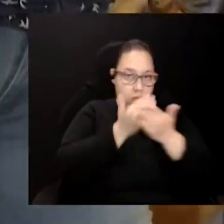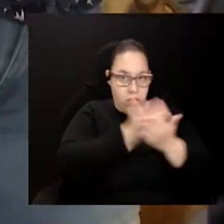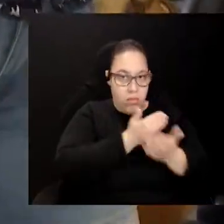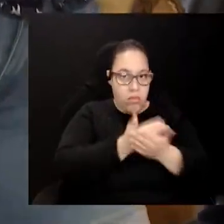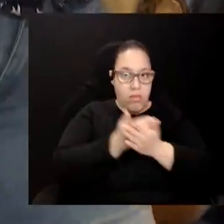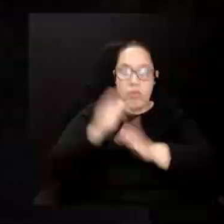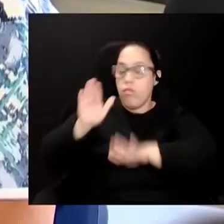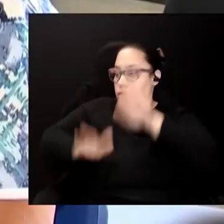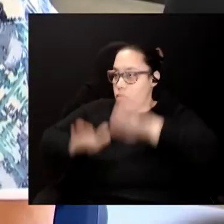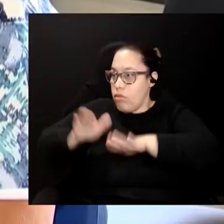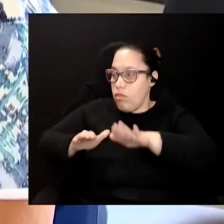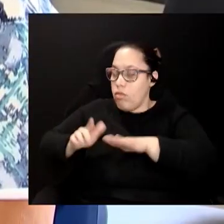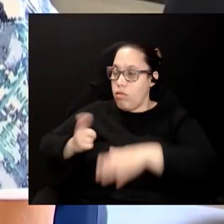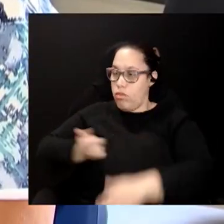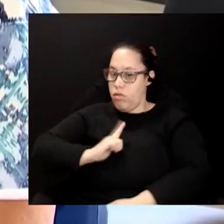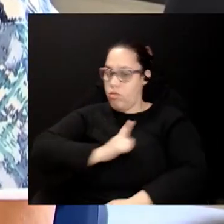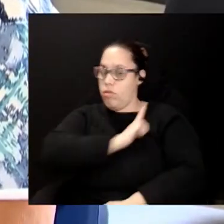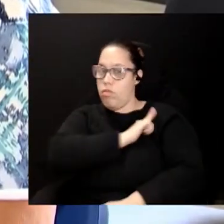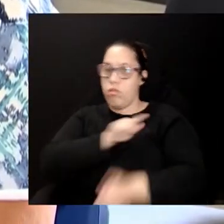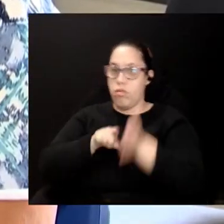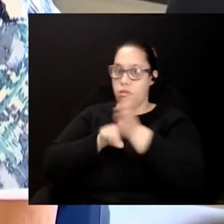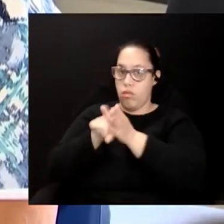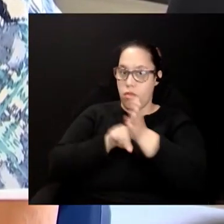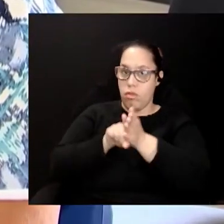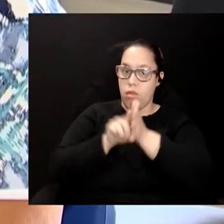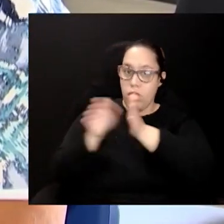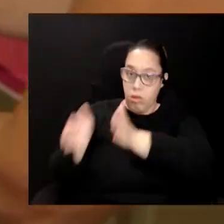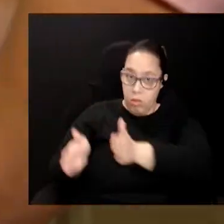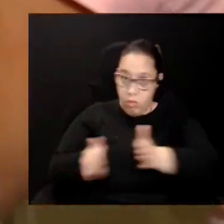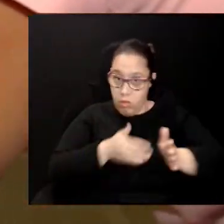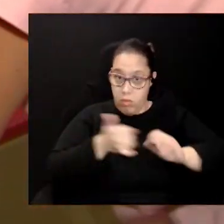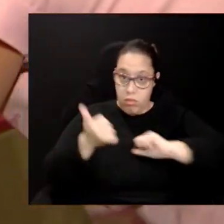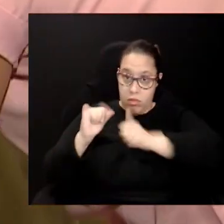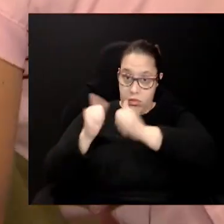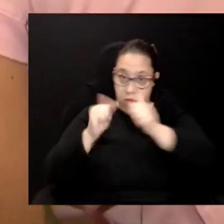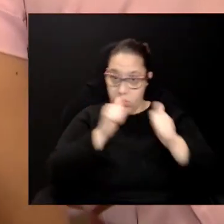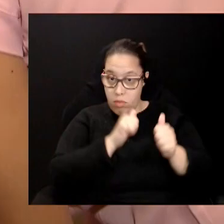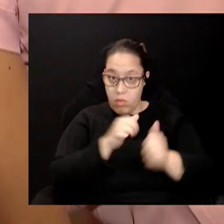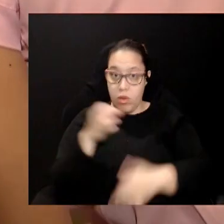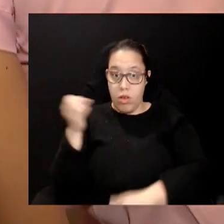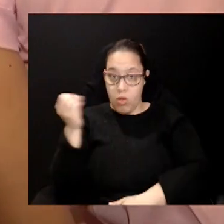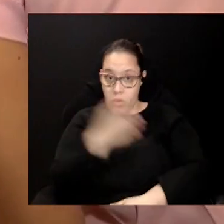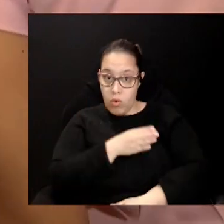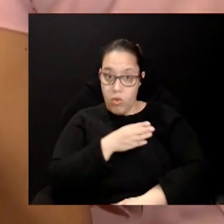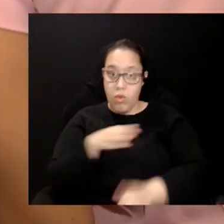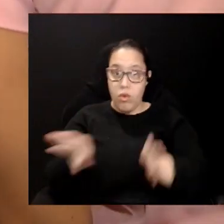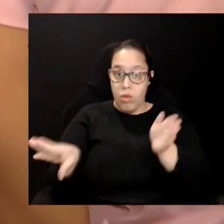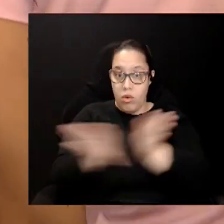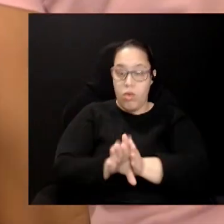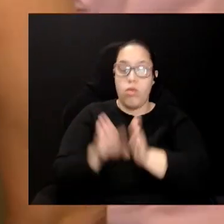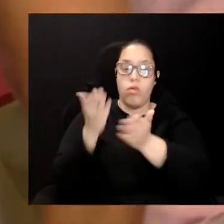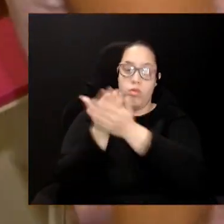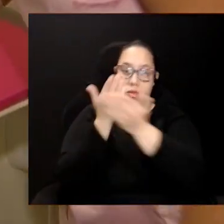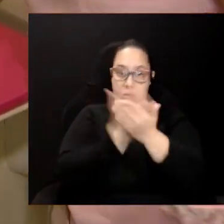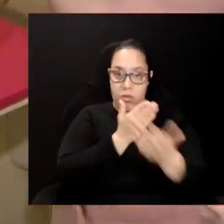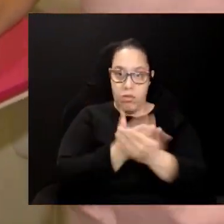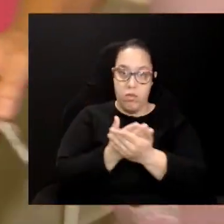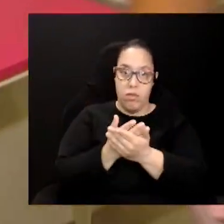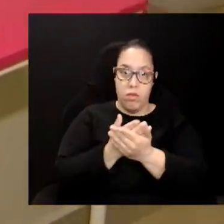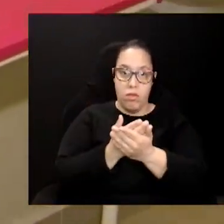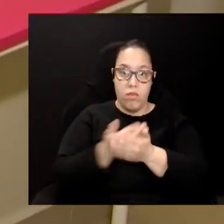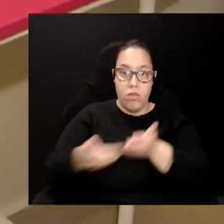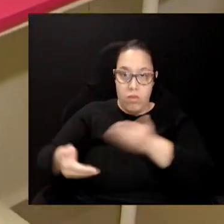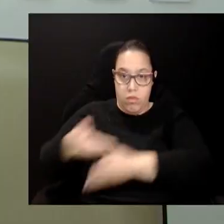do centro de pesquisa, o processo de triagem é moderno. Ao ingressar no estudo, o participante passa por um sistema